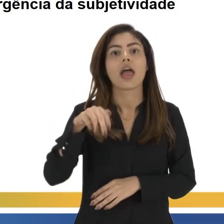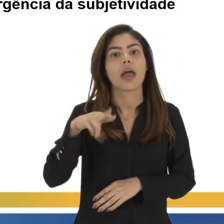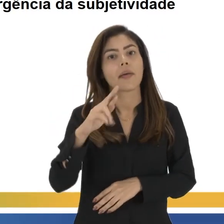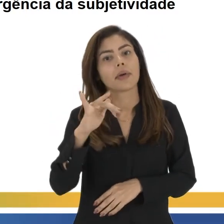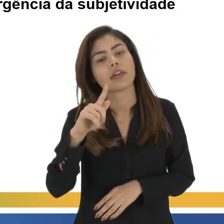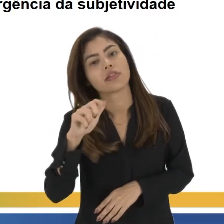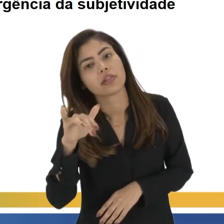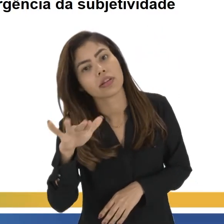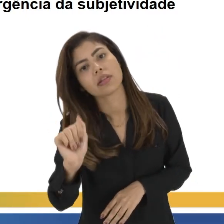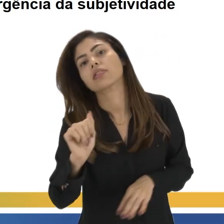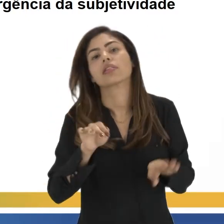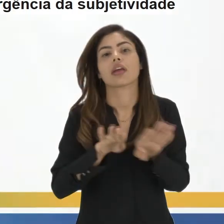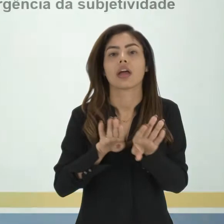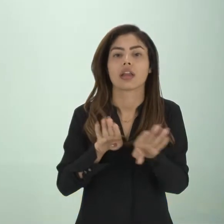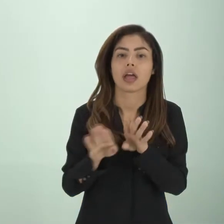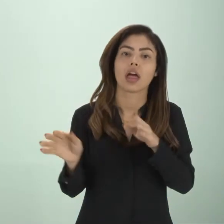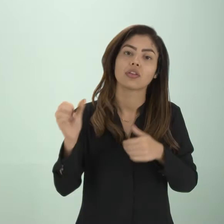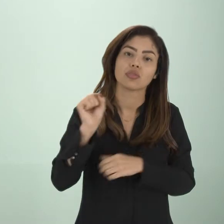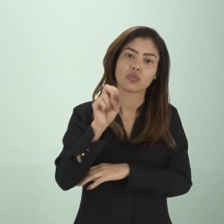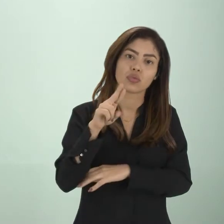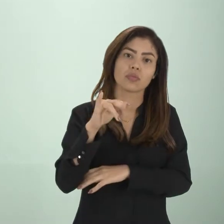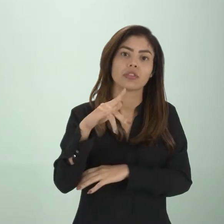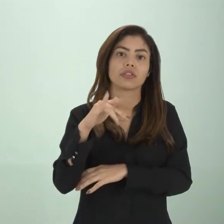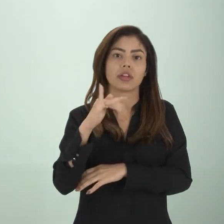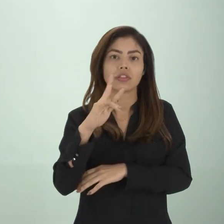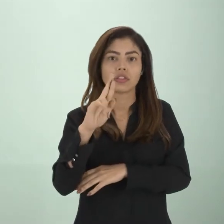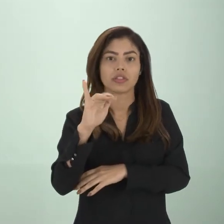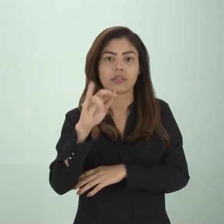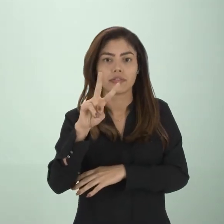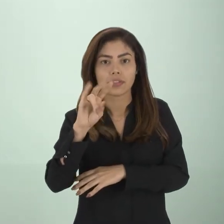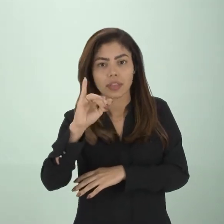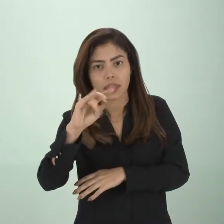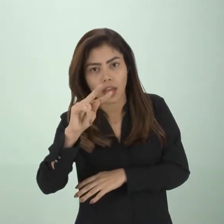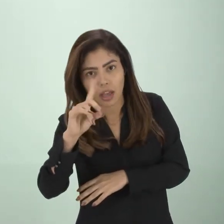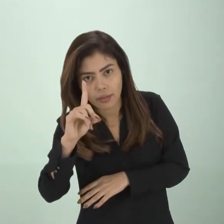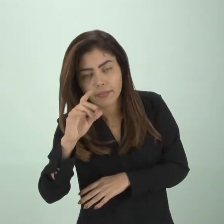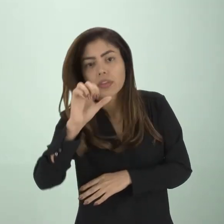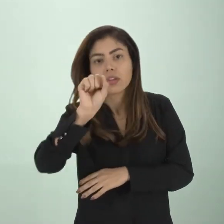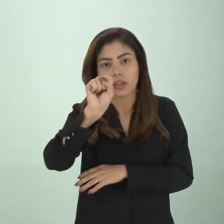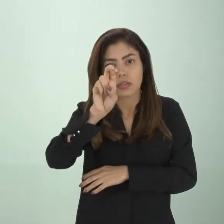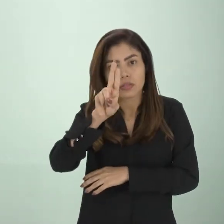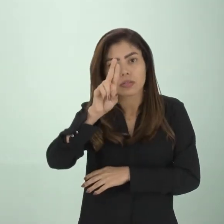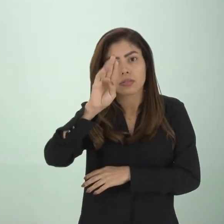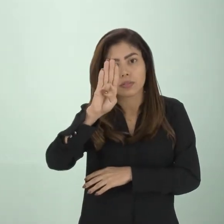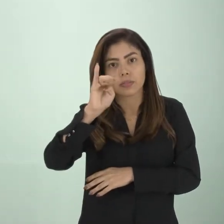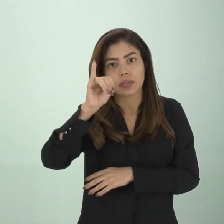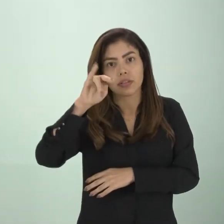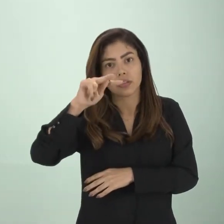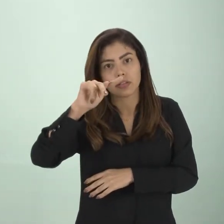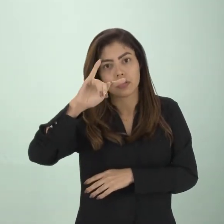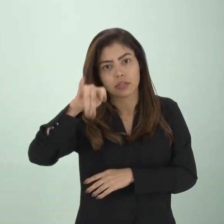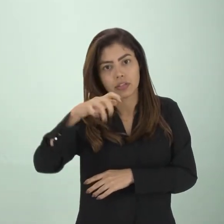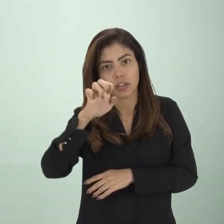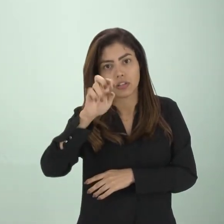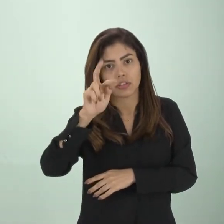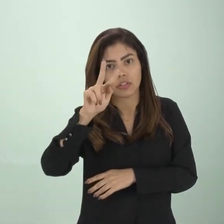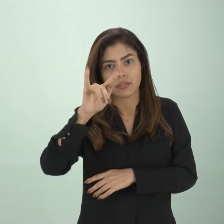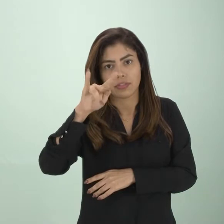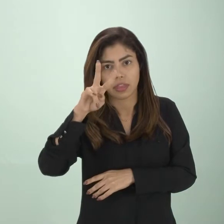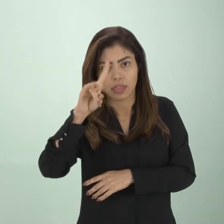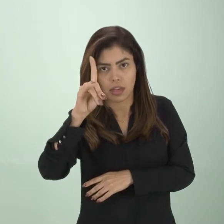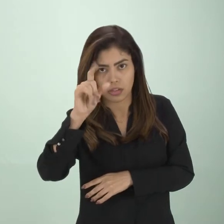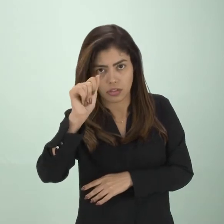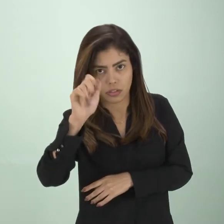da subjetividade. A moral, para a ética cristã, é uma relação entre o indivíduo e